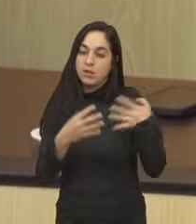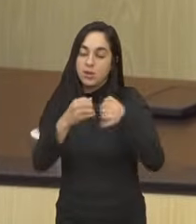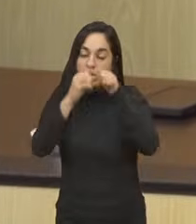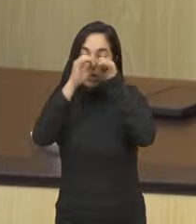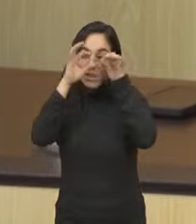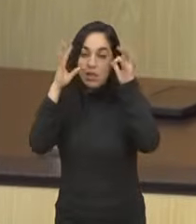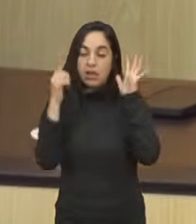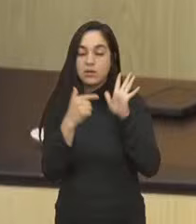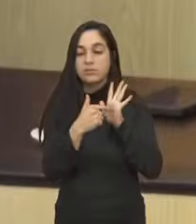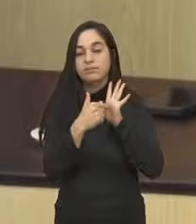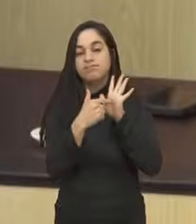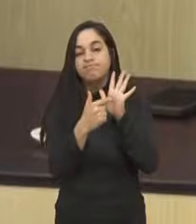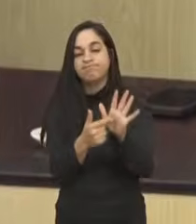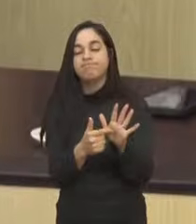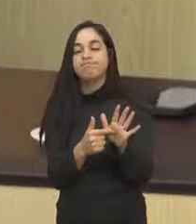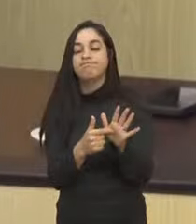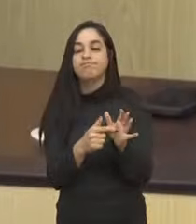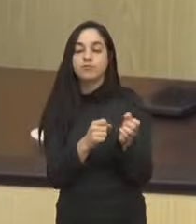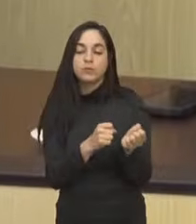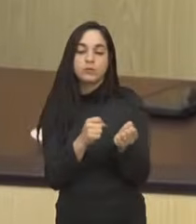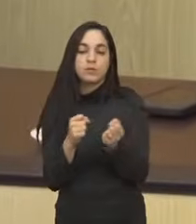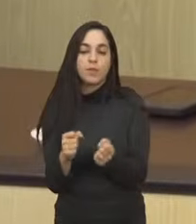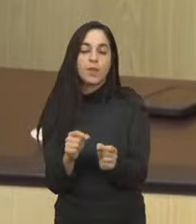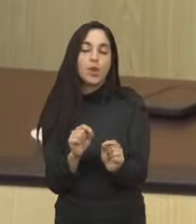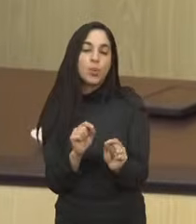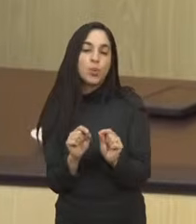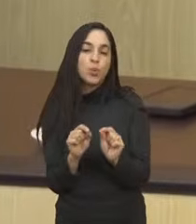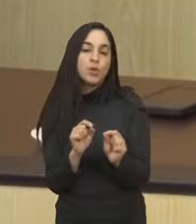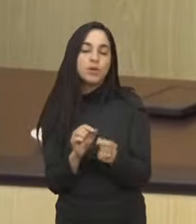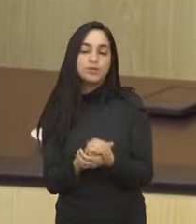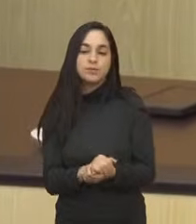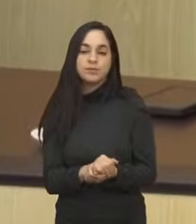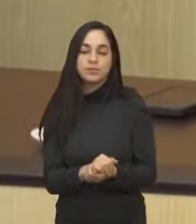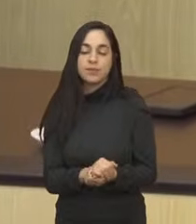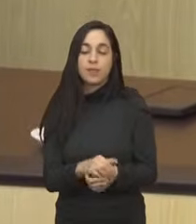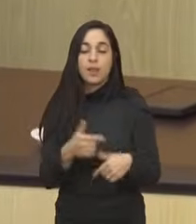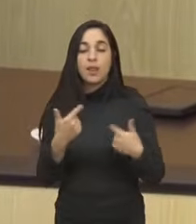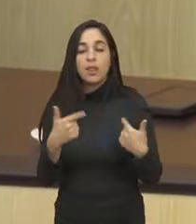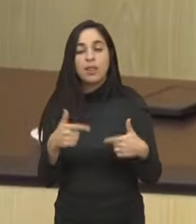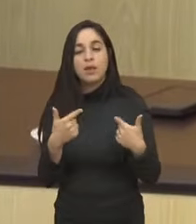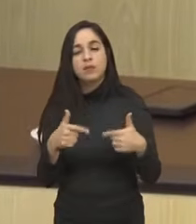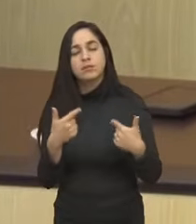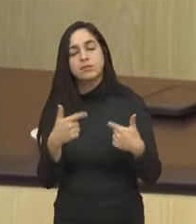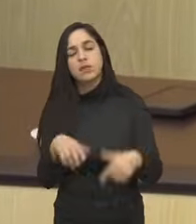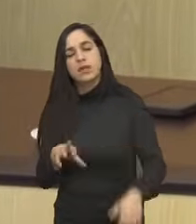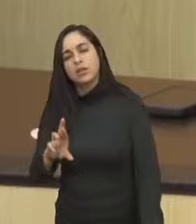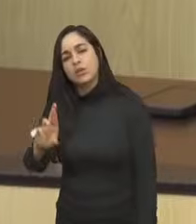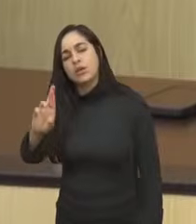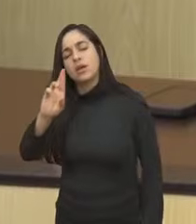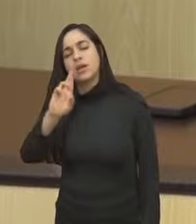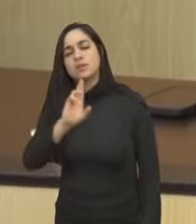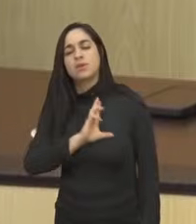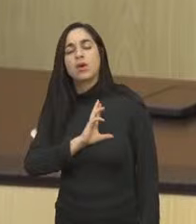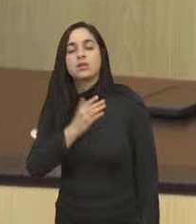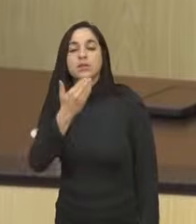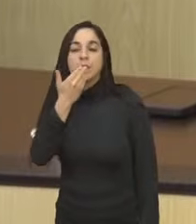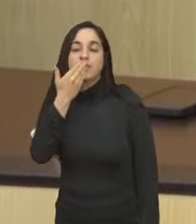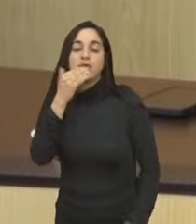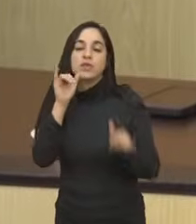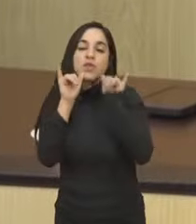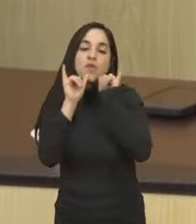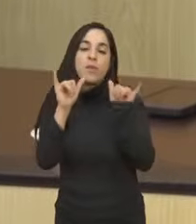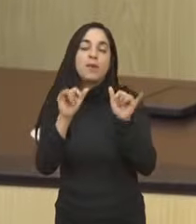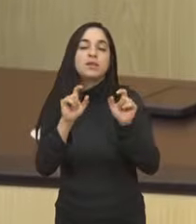poderes, considerando que o não retorno às solicitações de informação por meio de ofício